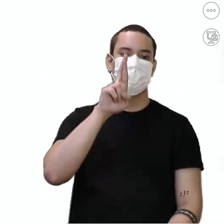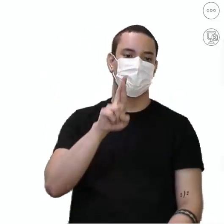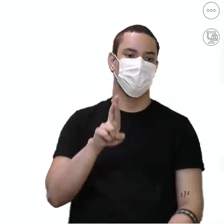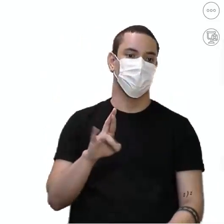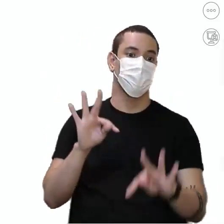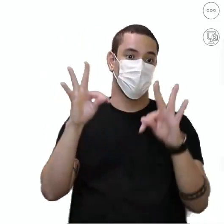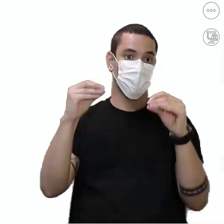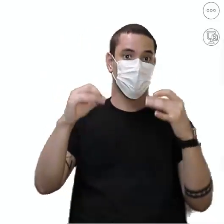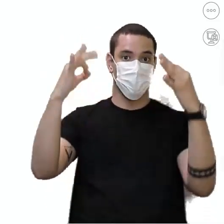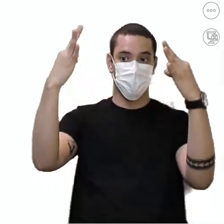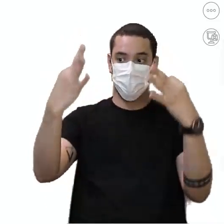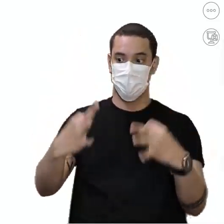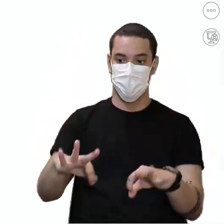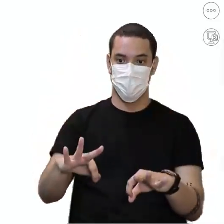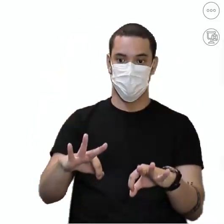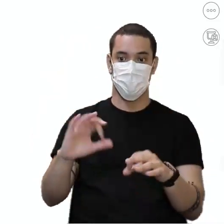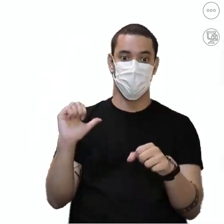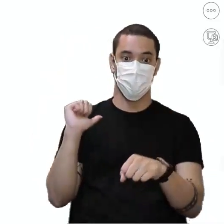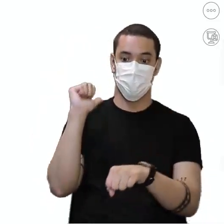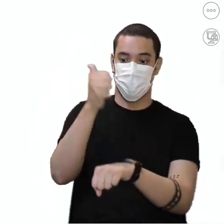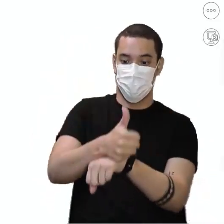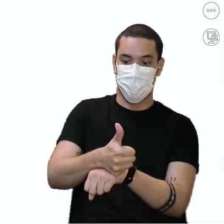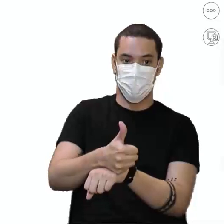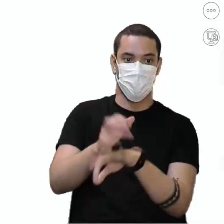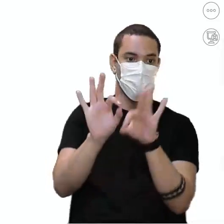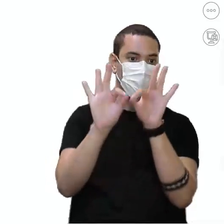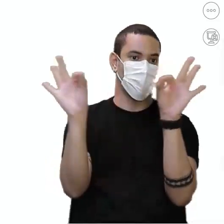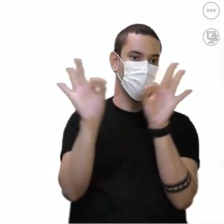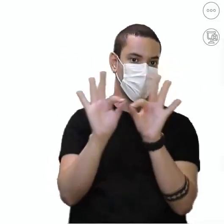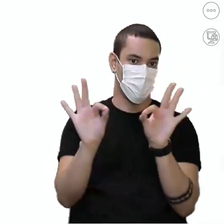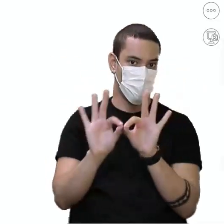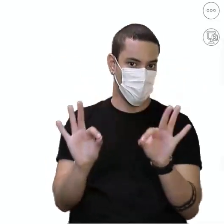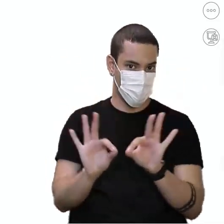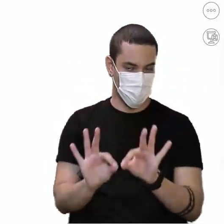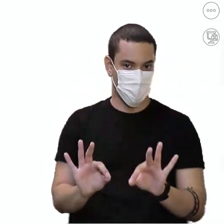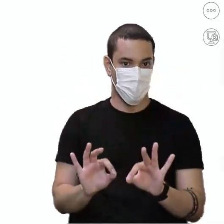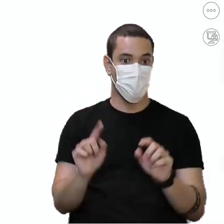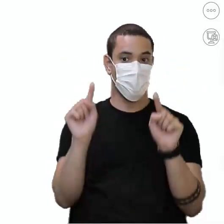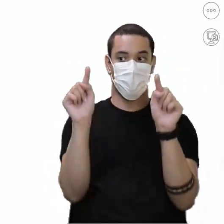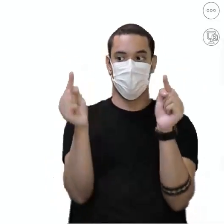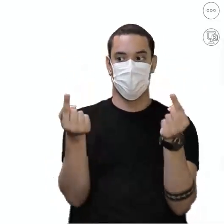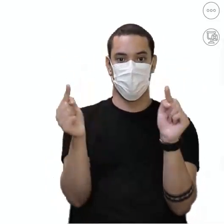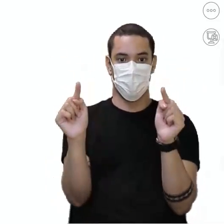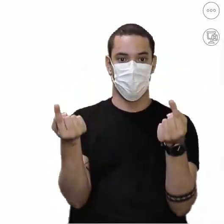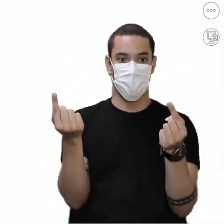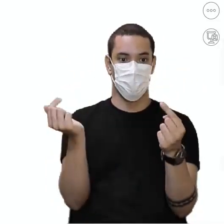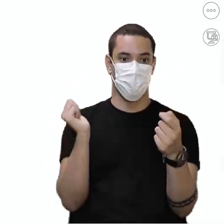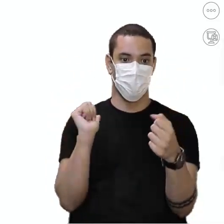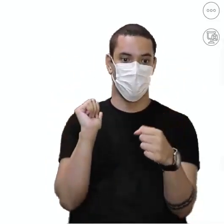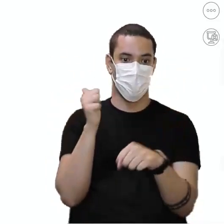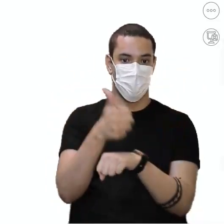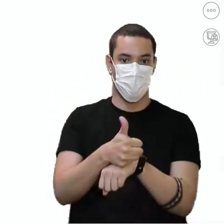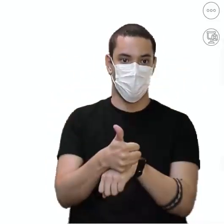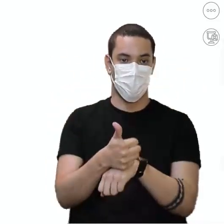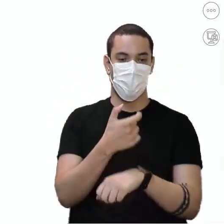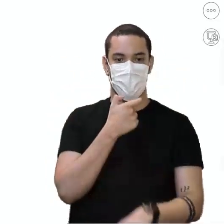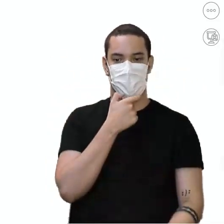seriam afirmativas. Substitua as frequency words entre parênteses pelo equivalente